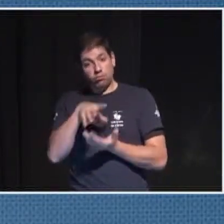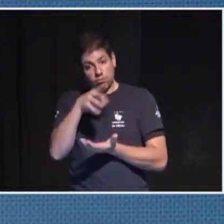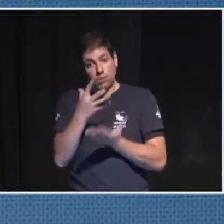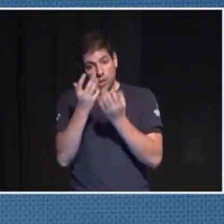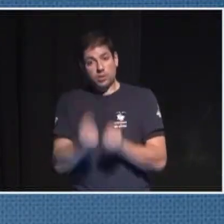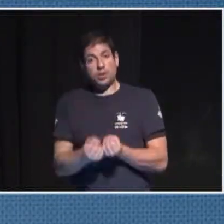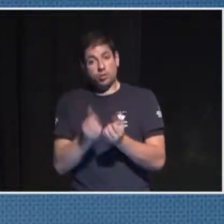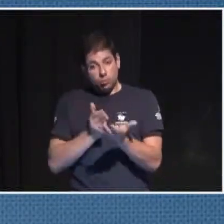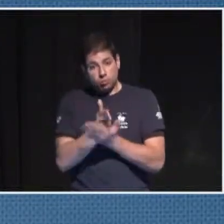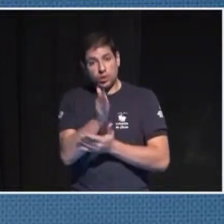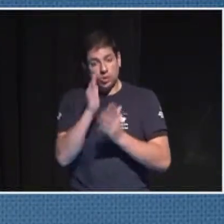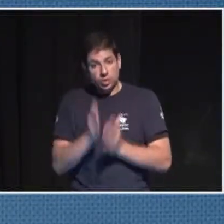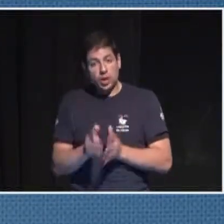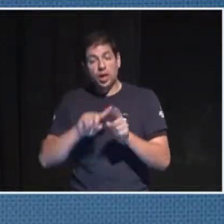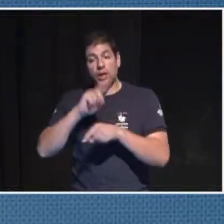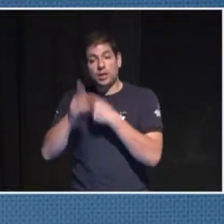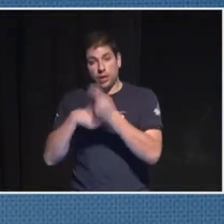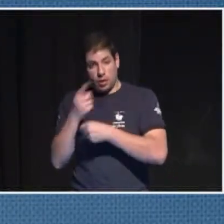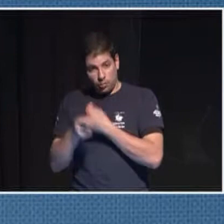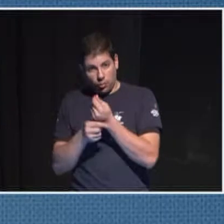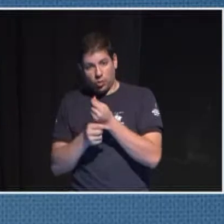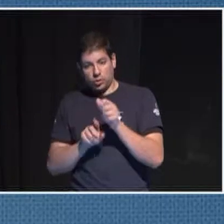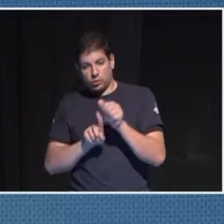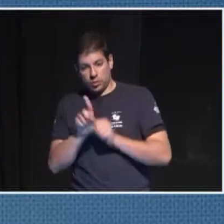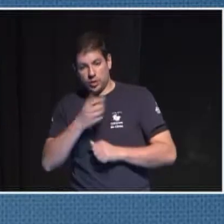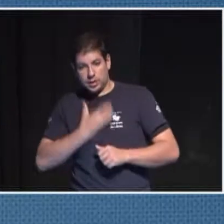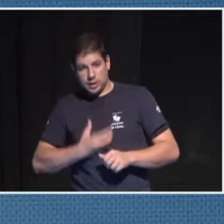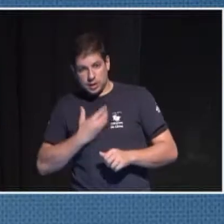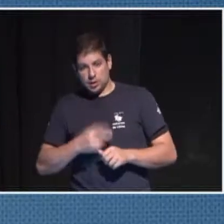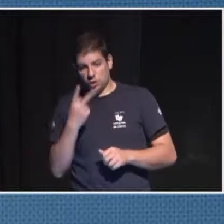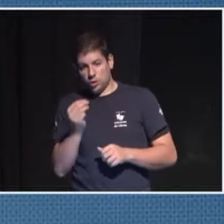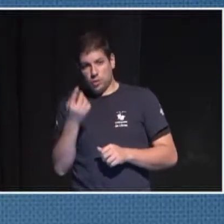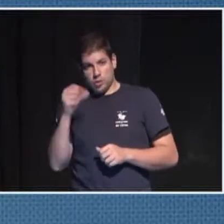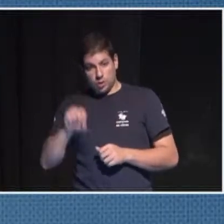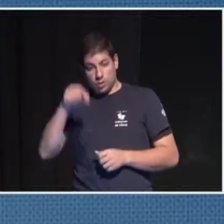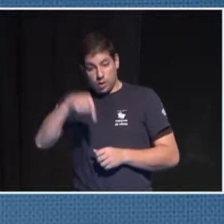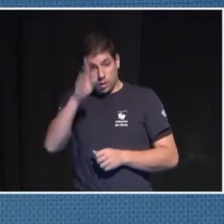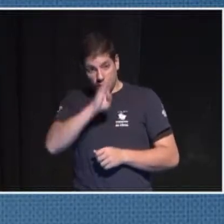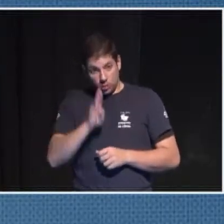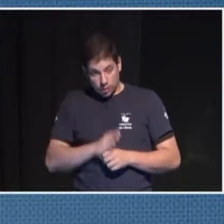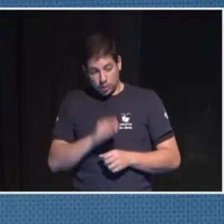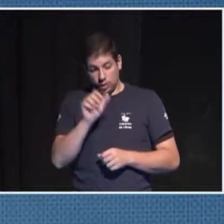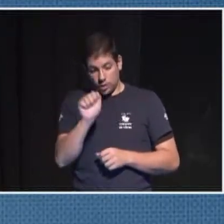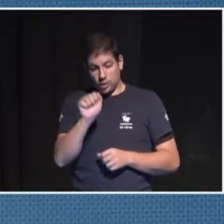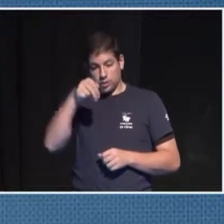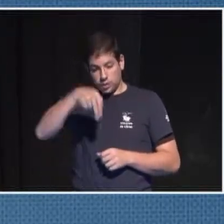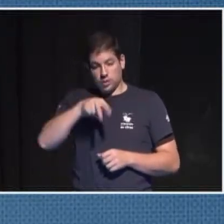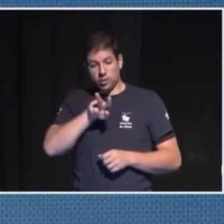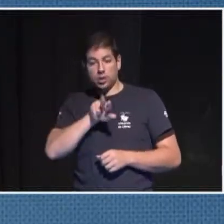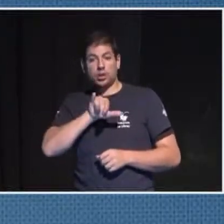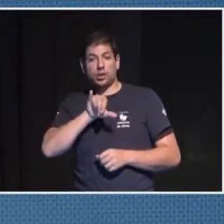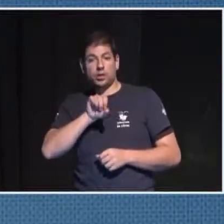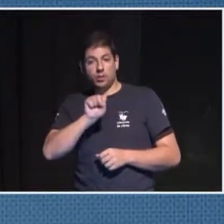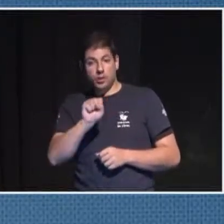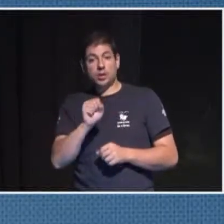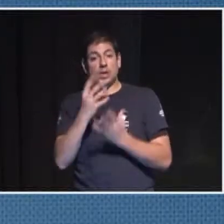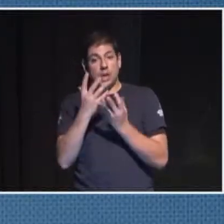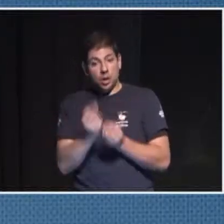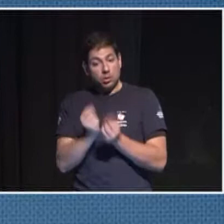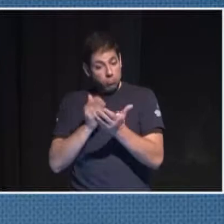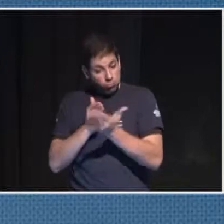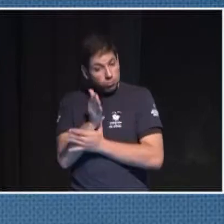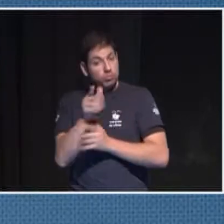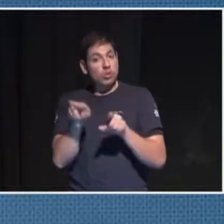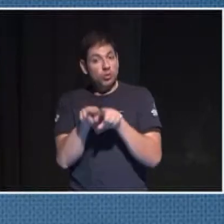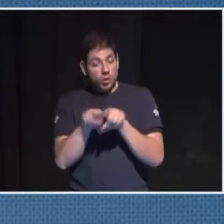que ocorreu em dezembro de 2019. Então, é a única medicação que nós temos hoje, tratando os pacientes